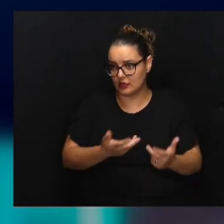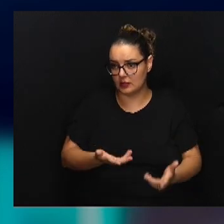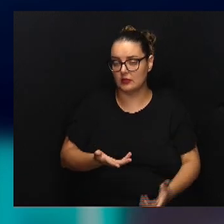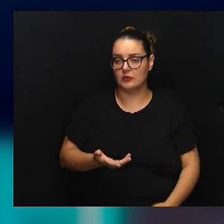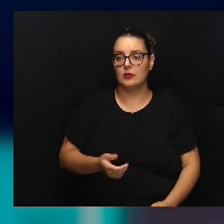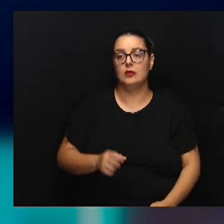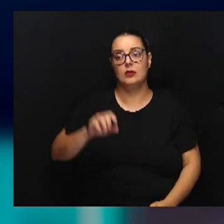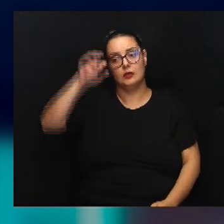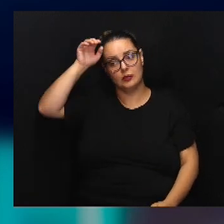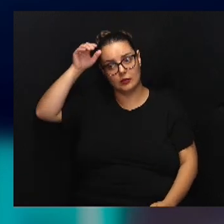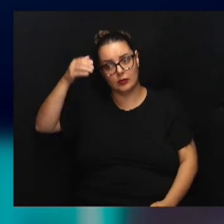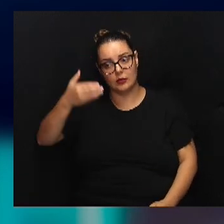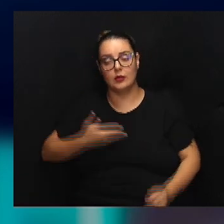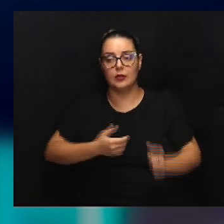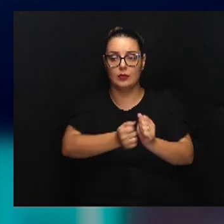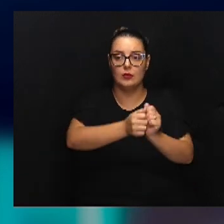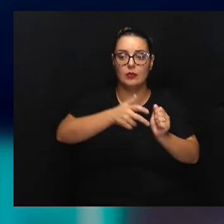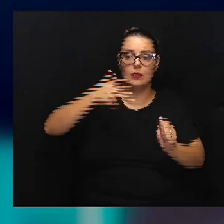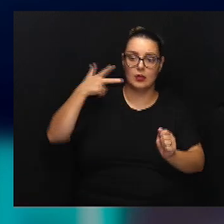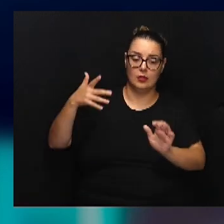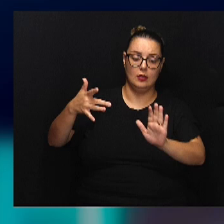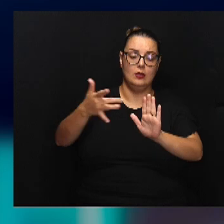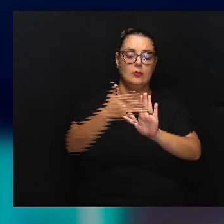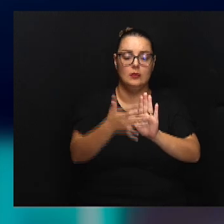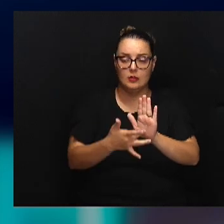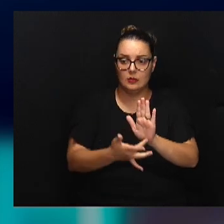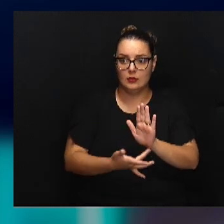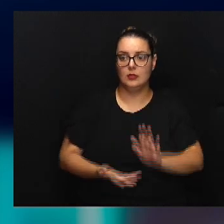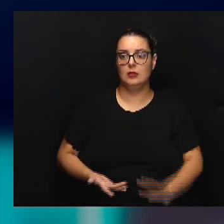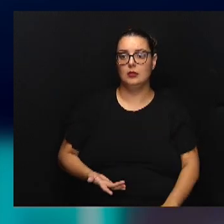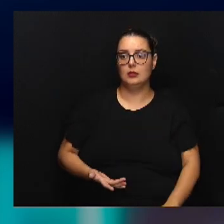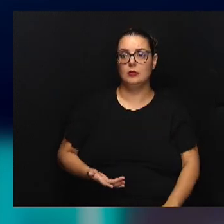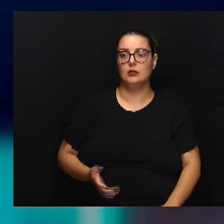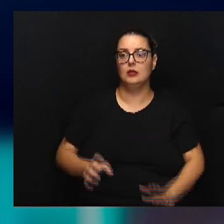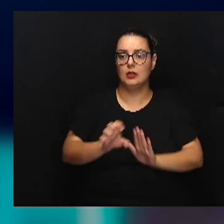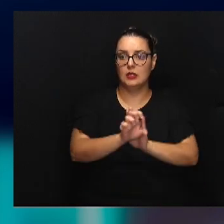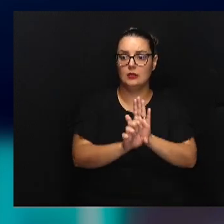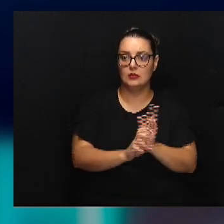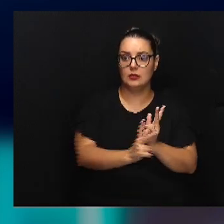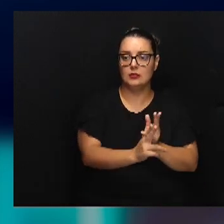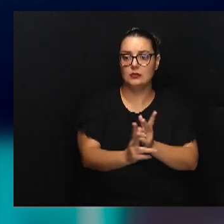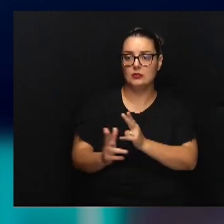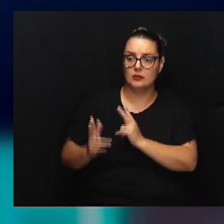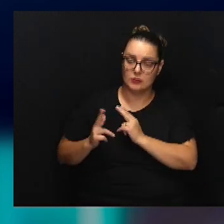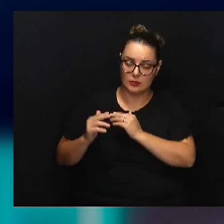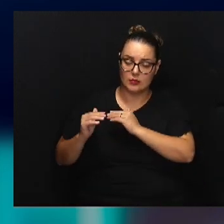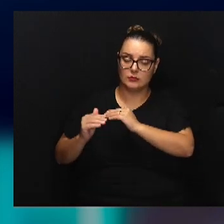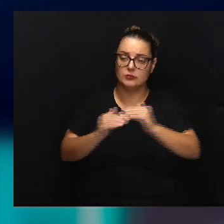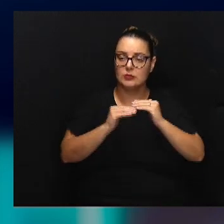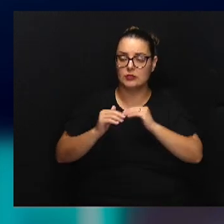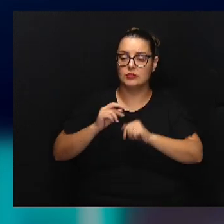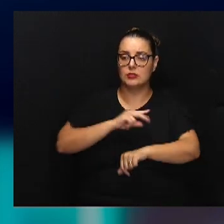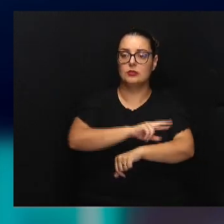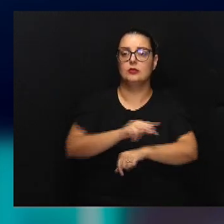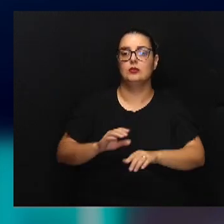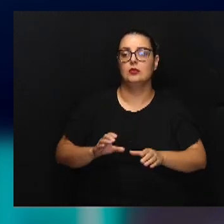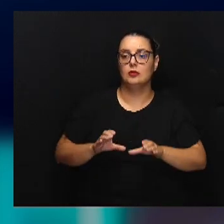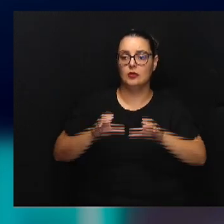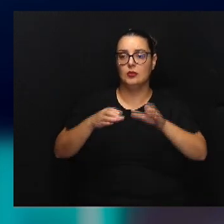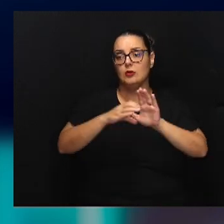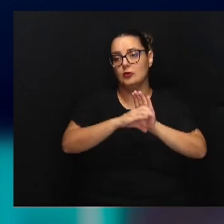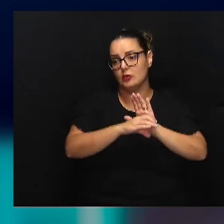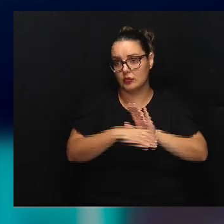o tempo, o movimento pautou, né, o Estatuto da Igualdade Racial, sobretudo, o conceito de negro